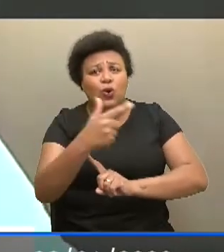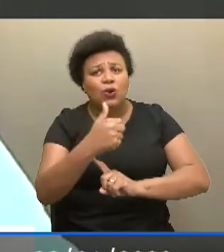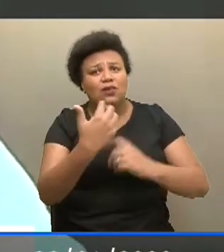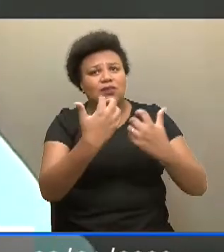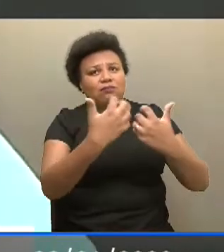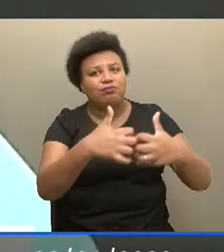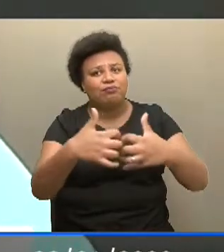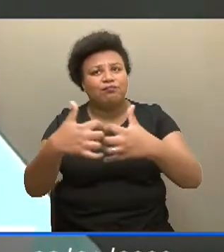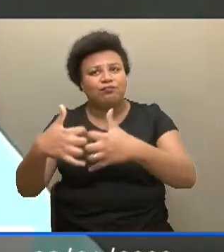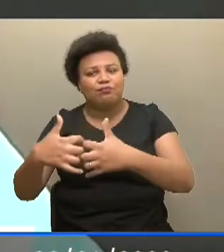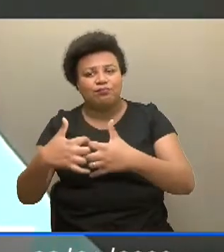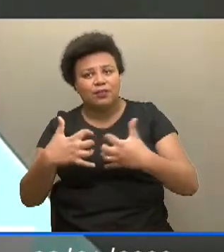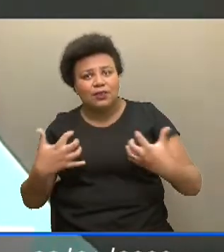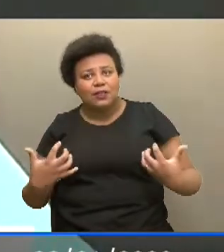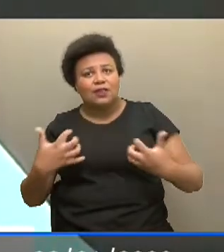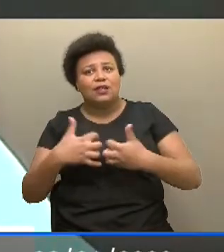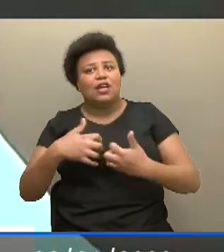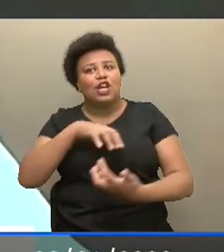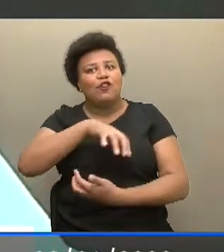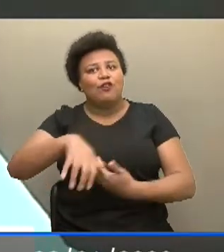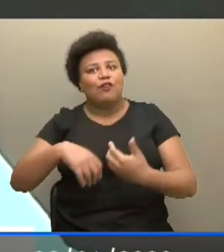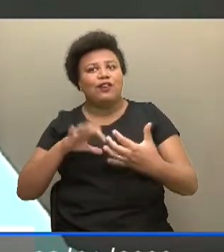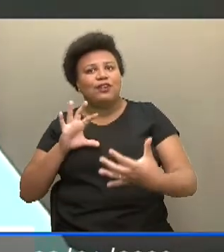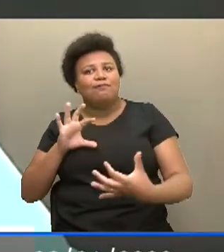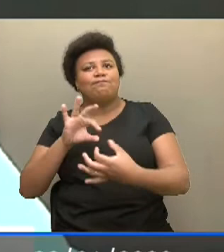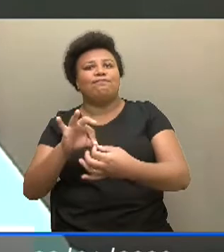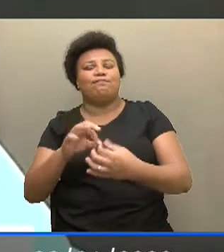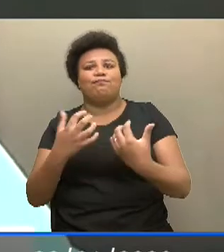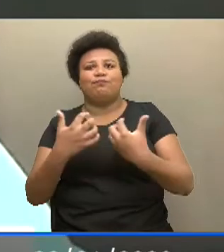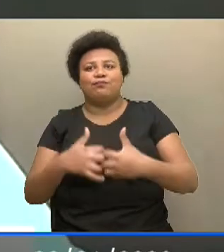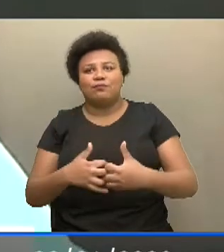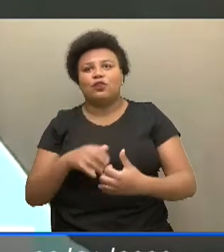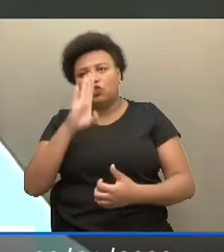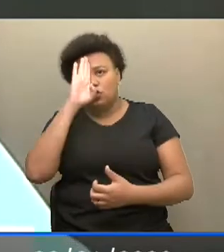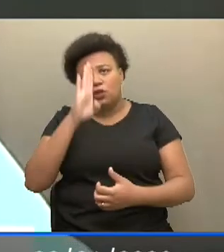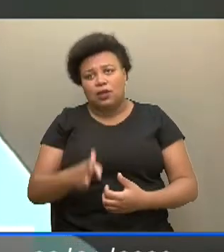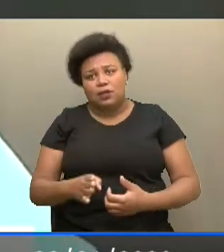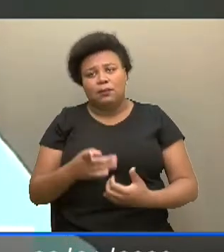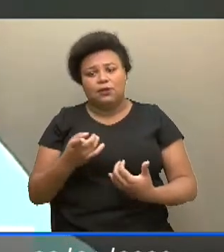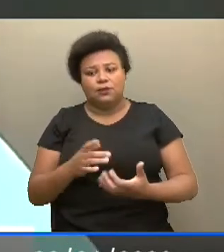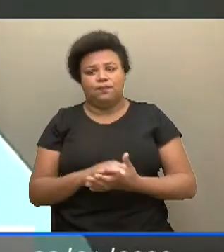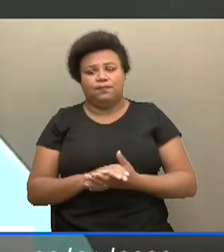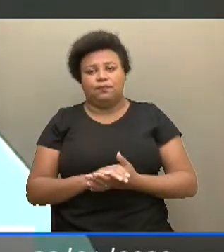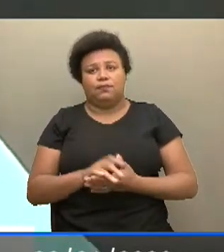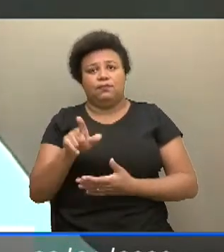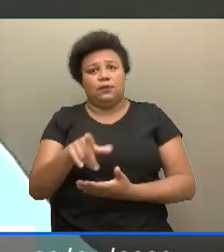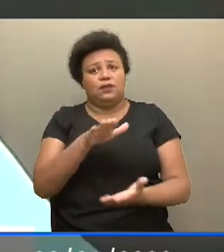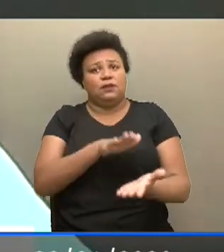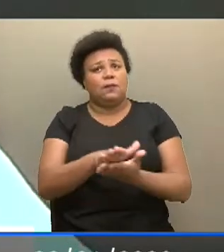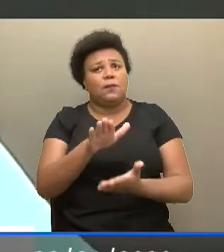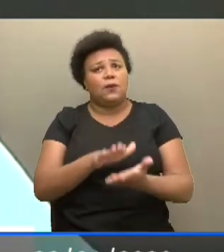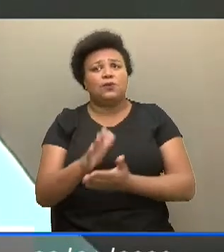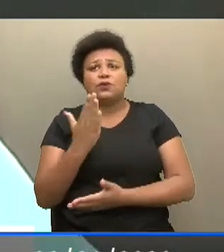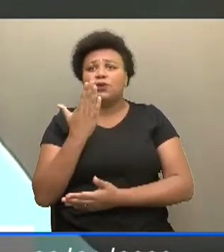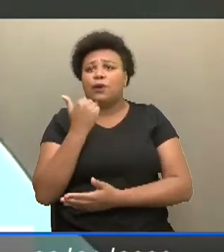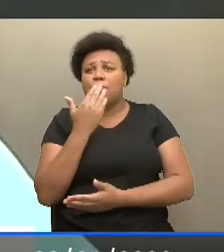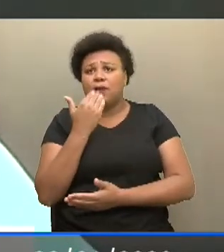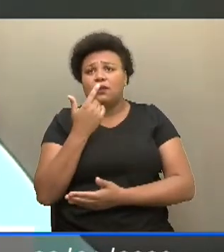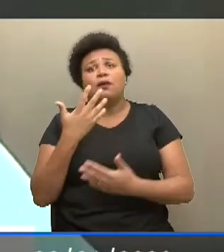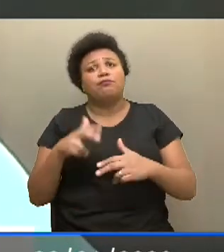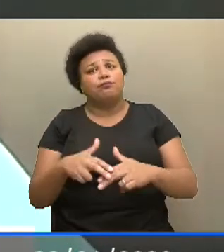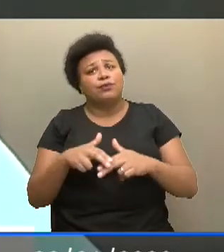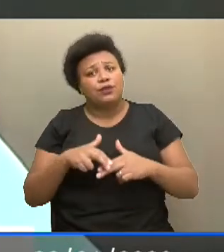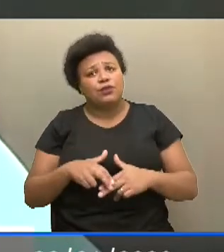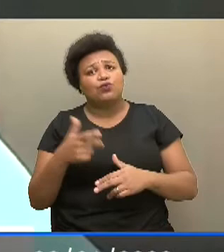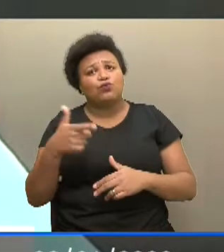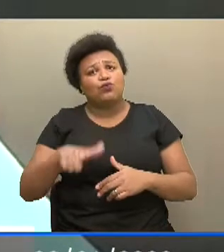engrenagens que estão envolvidas diretamente nessa produção do alimento. E por isso que,